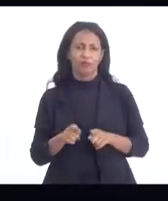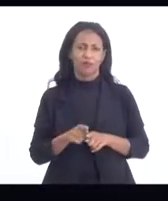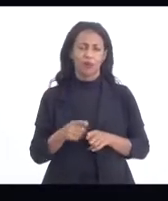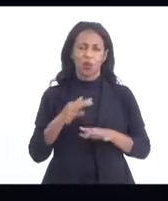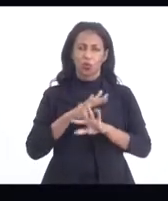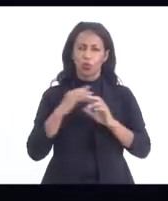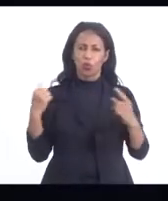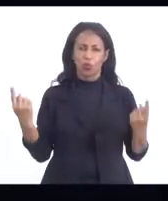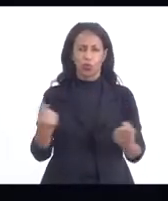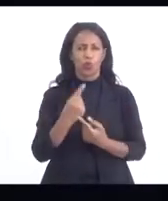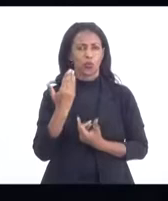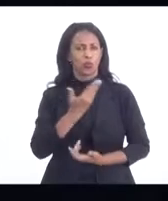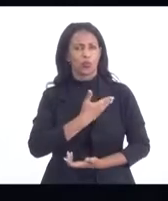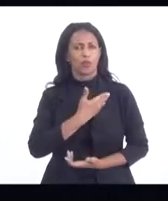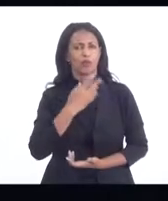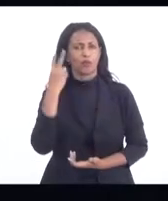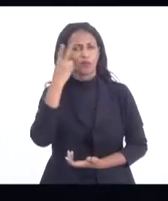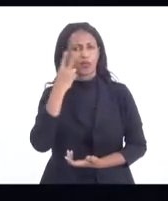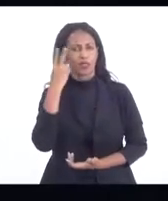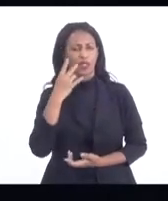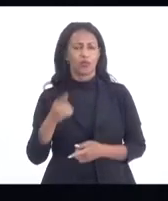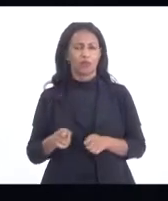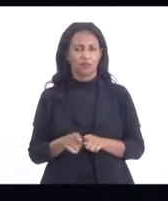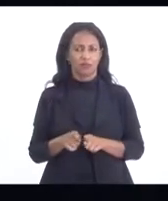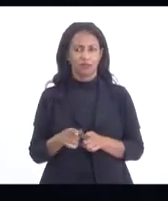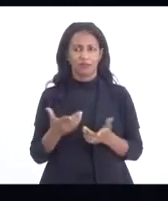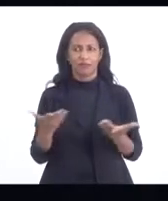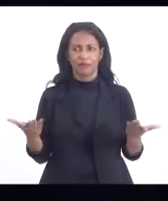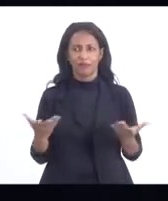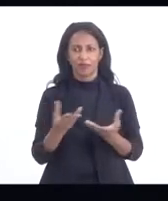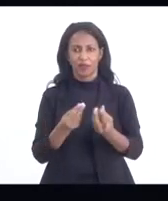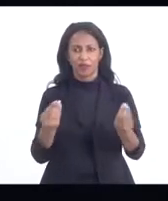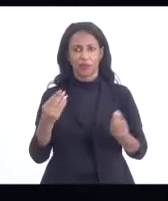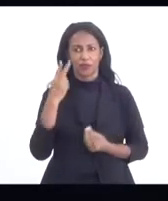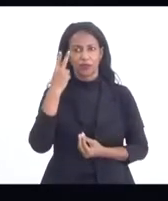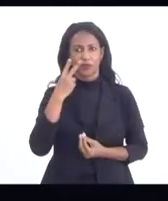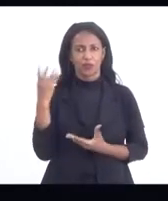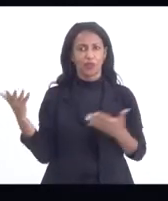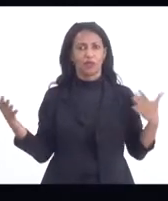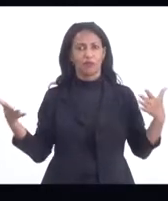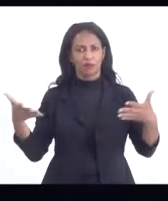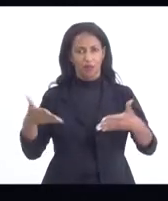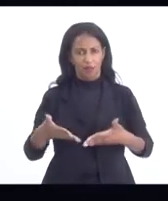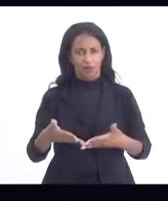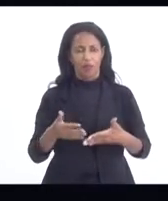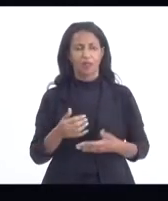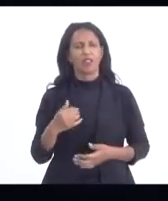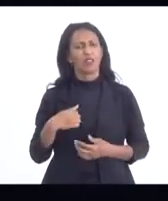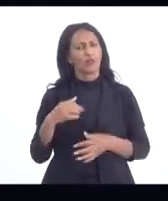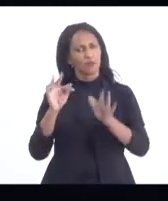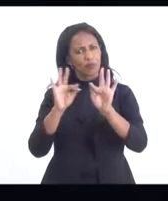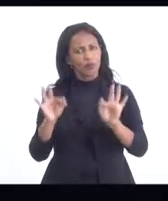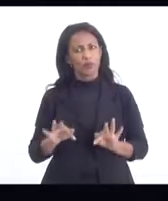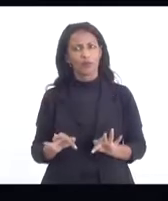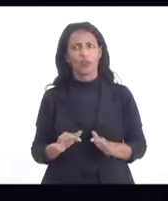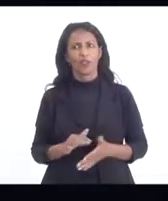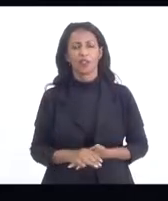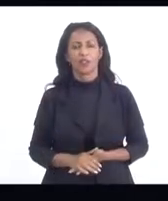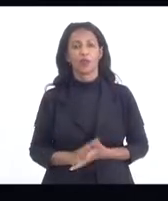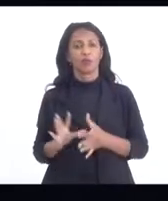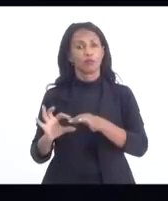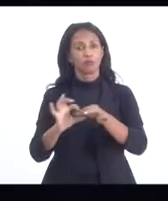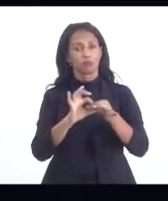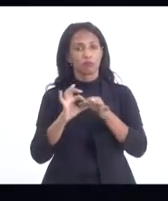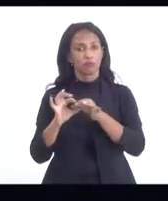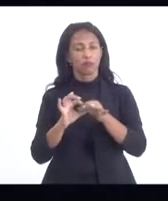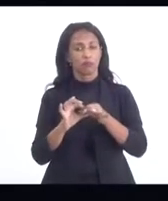cumprimento todos os demais amigos vereadores aqui presentes também. São muitos vereadores que vieram aqui. Eu fico muito feliz quando há essa união